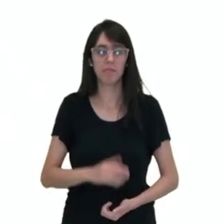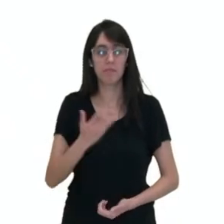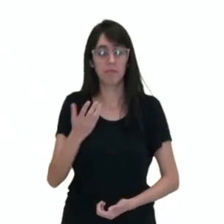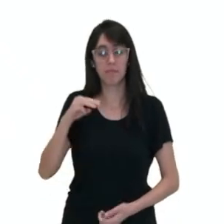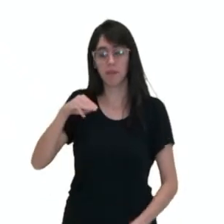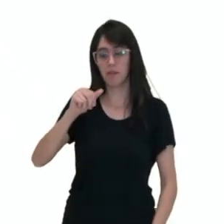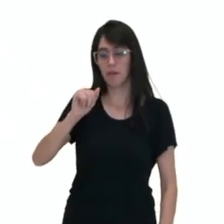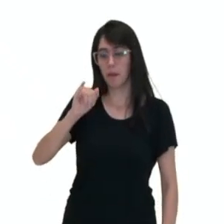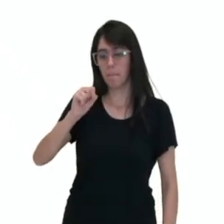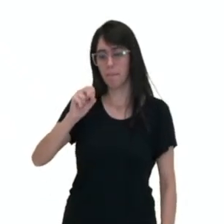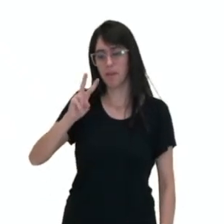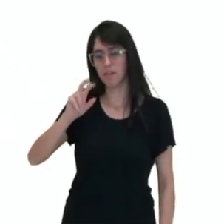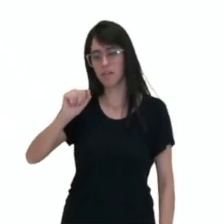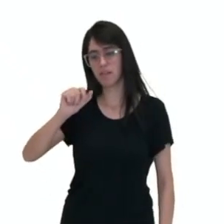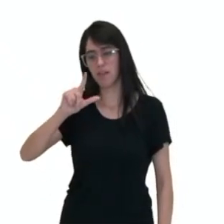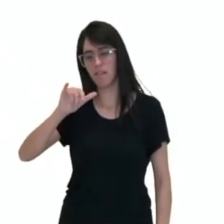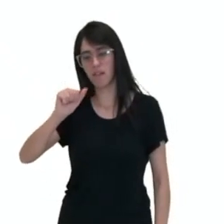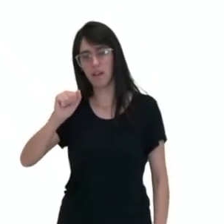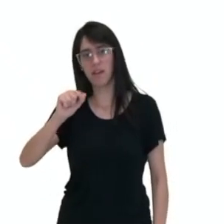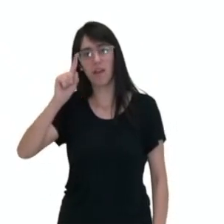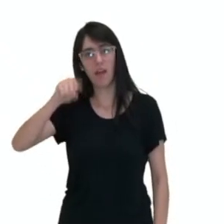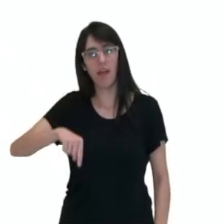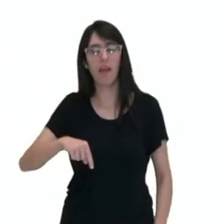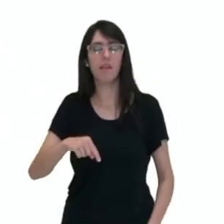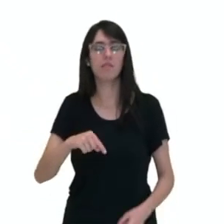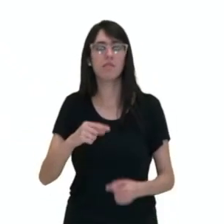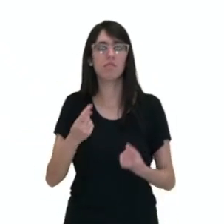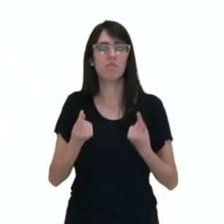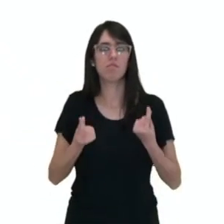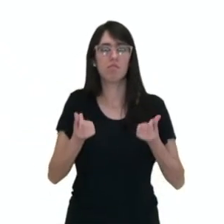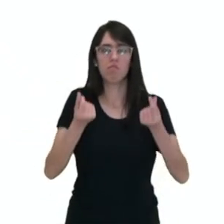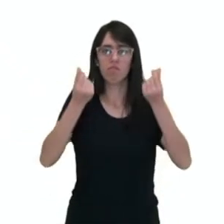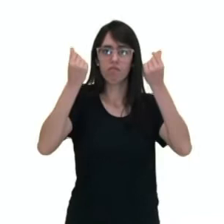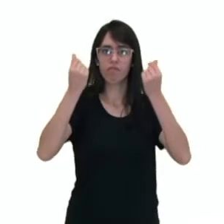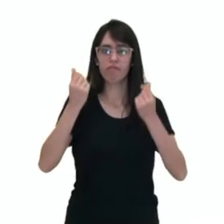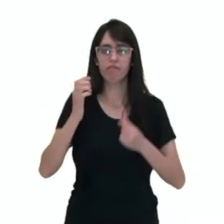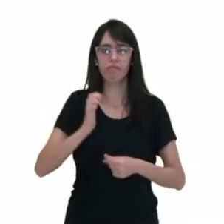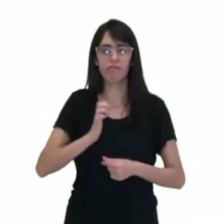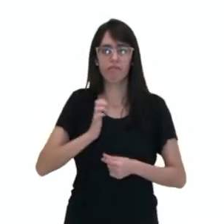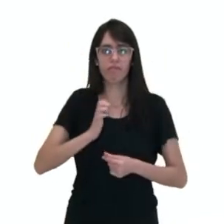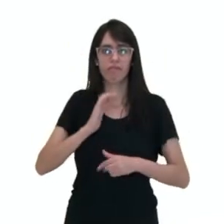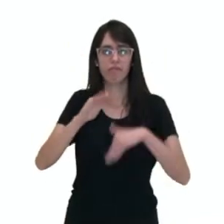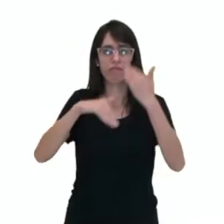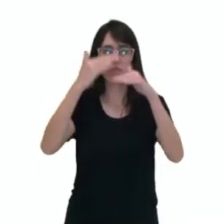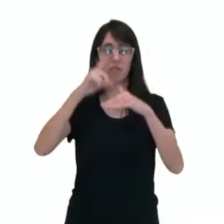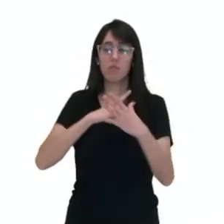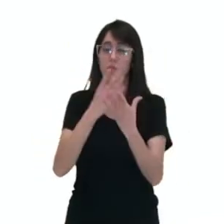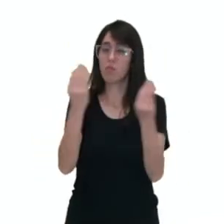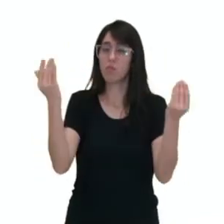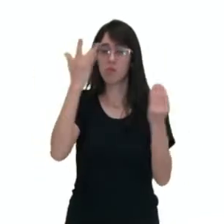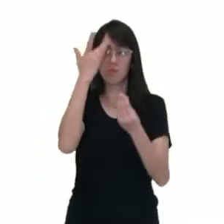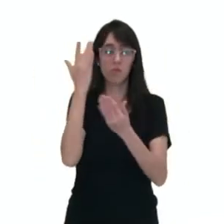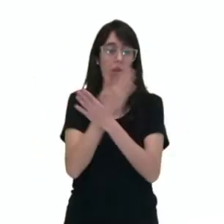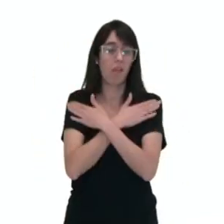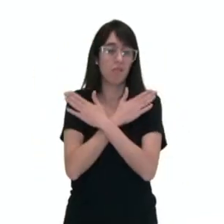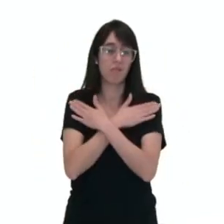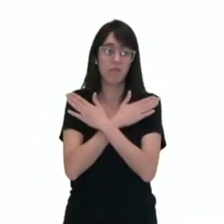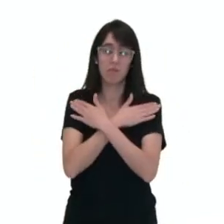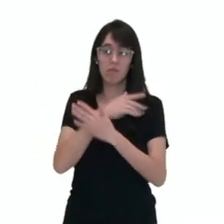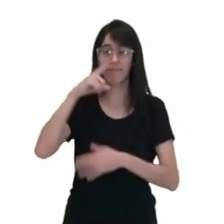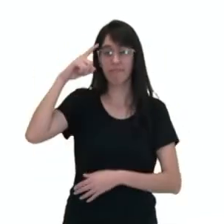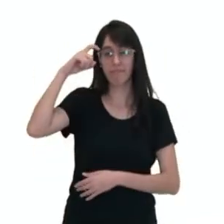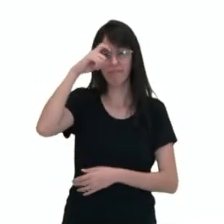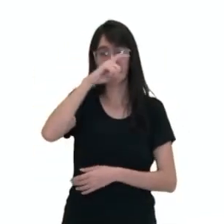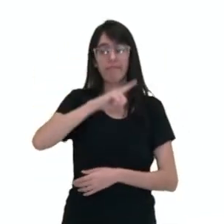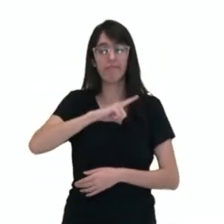mais-valia concentra a renda, marginaliza os cidadãos, além de gerar muitos desempregados, causando concorrência entre os